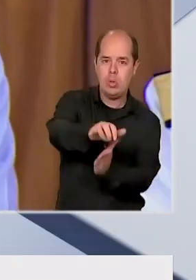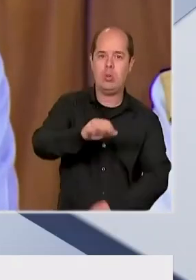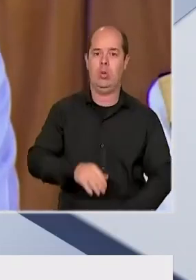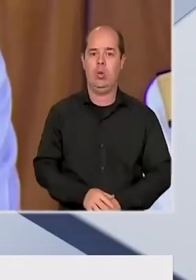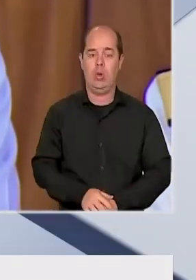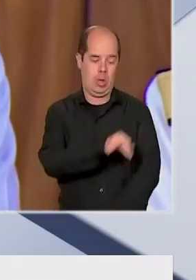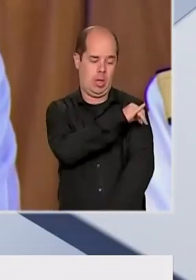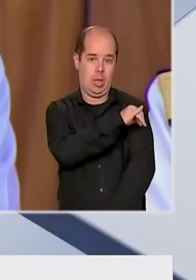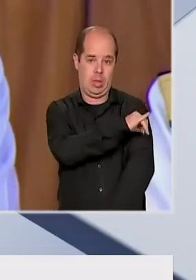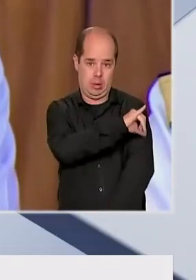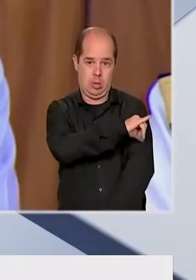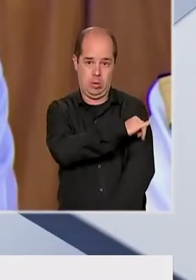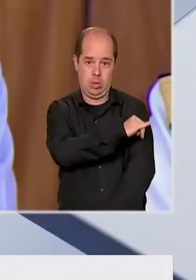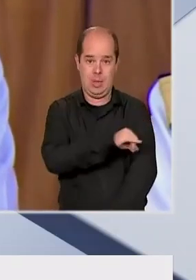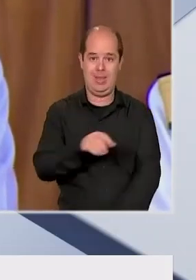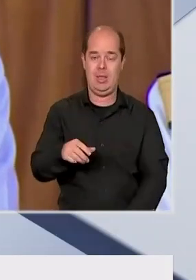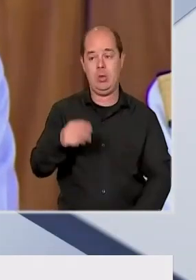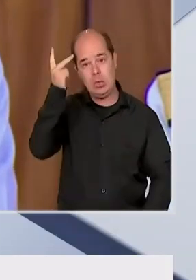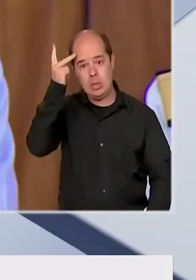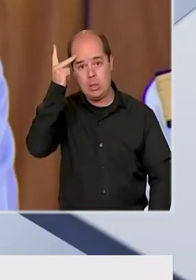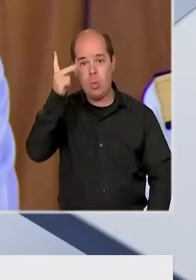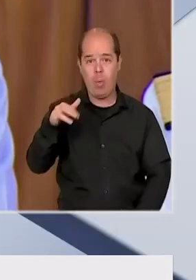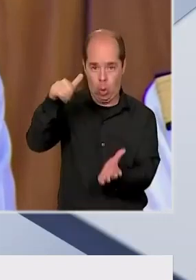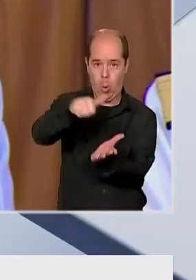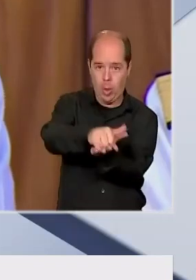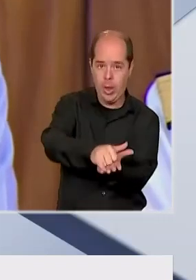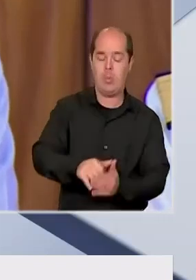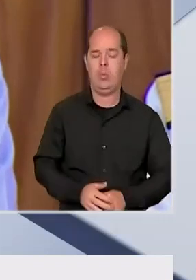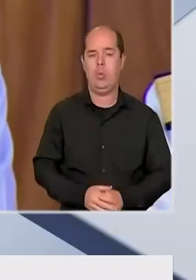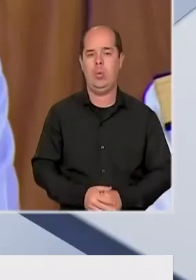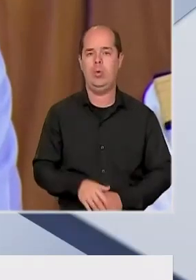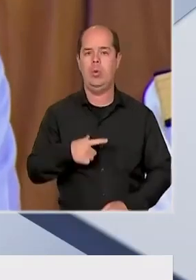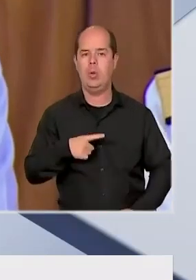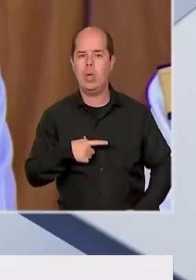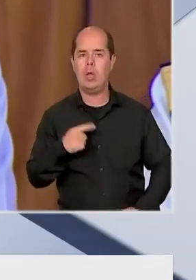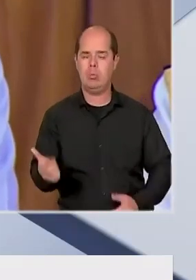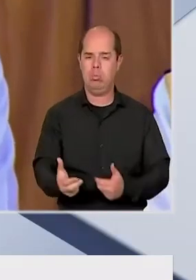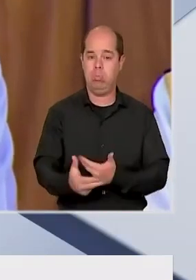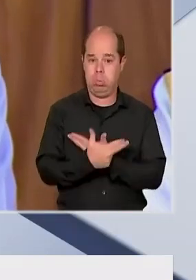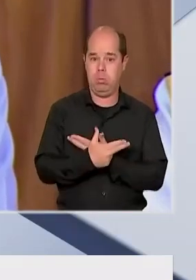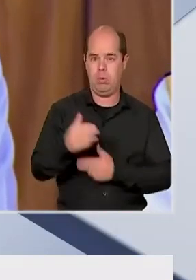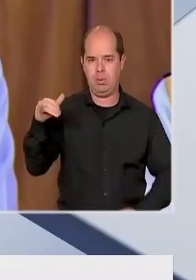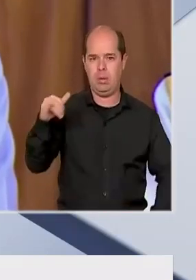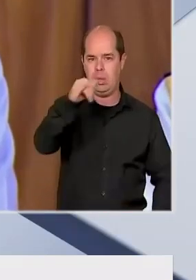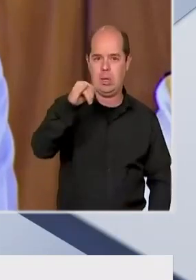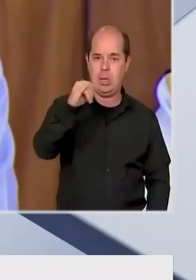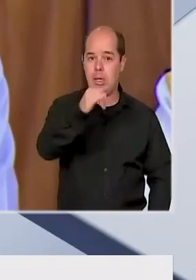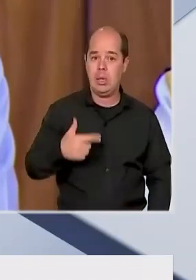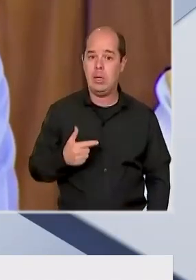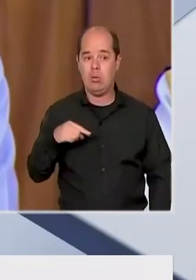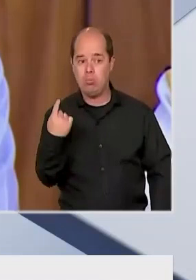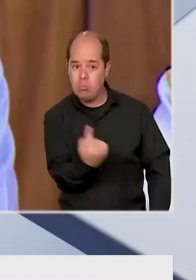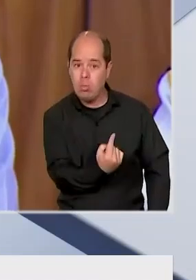Paulo duas das metrópoles mais atingidas aí pelo crime organizado luí Felipe Dávila como é que você